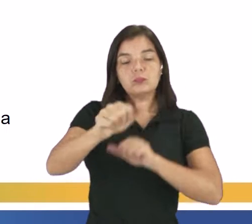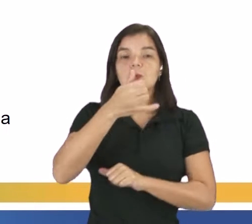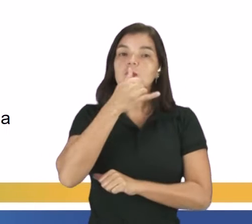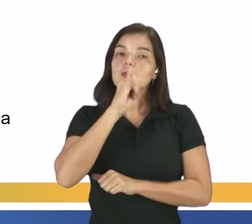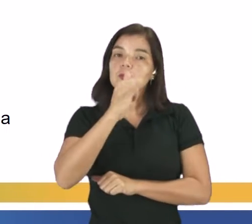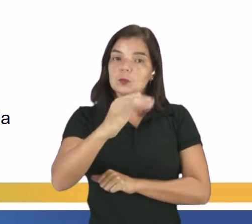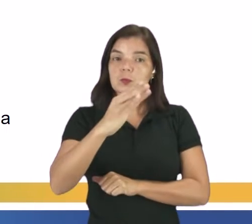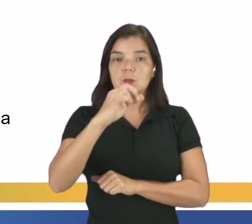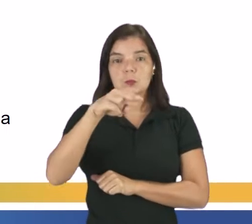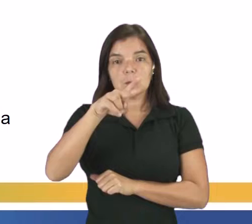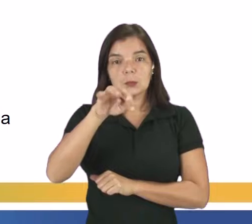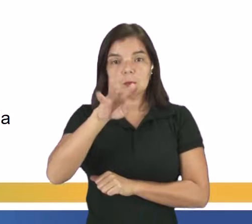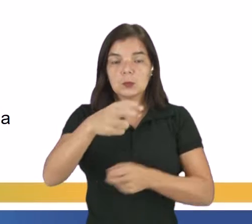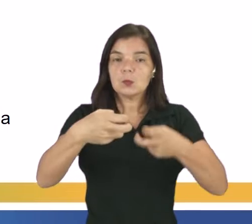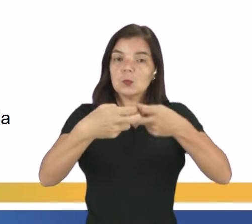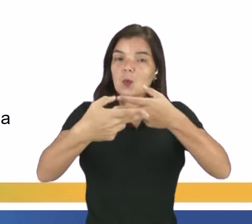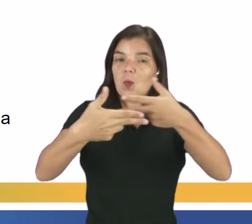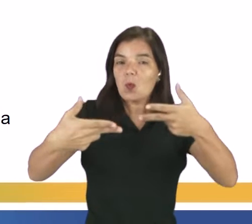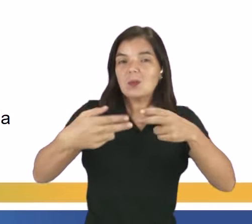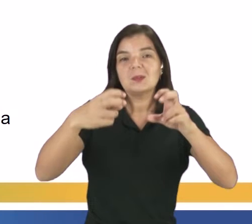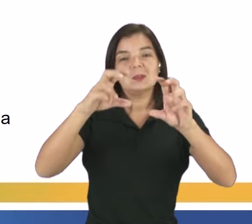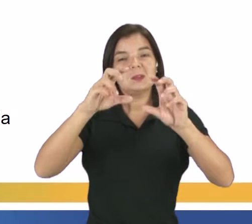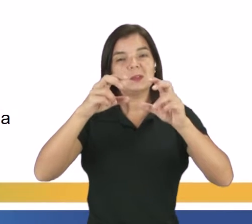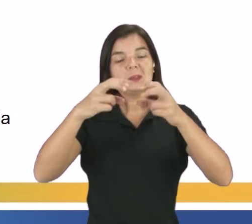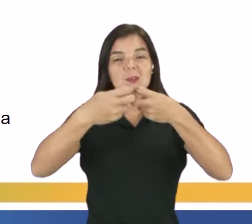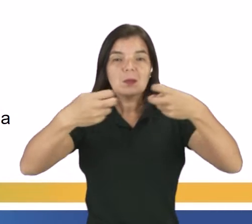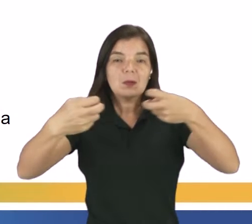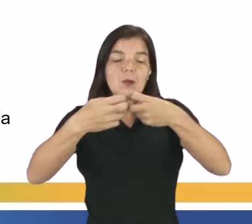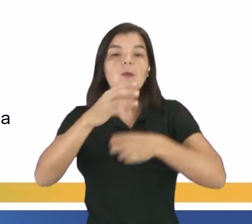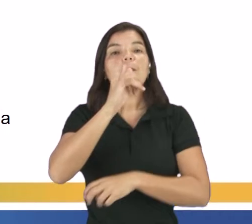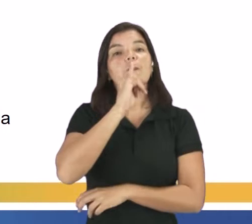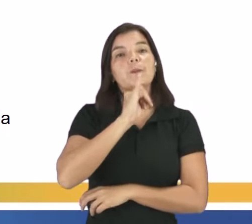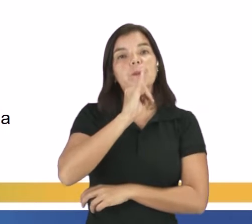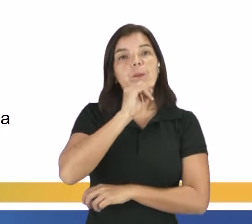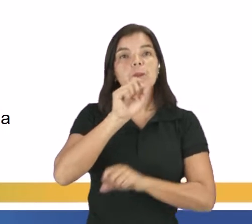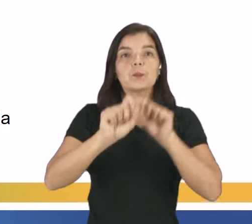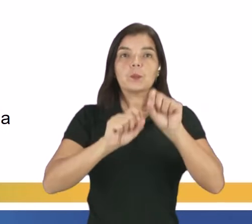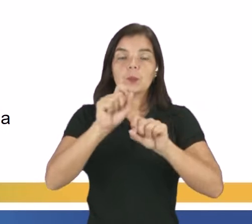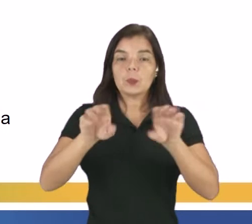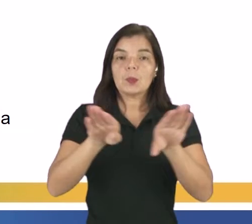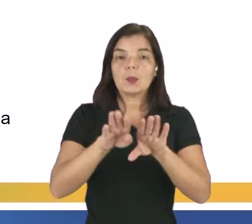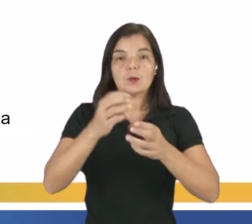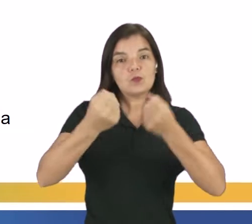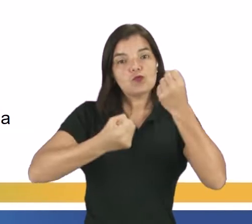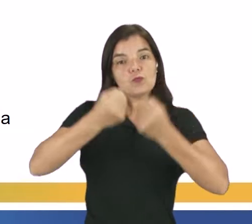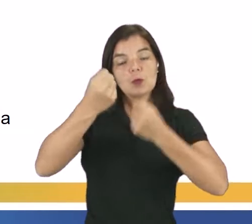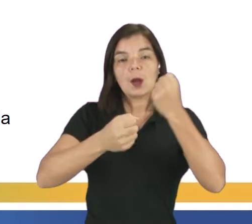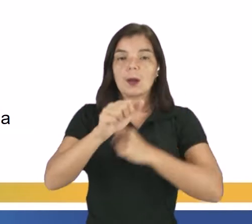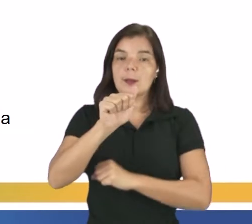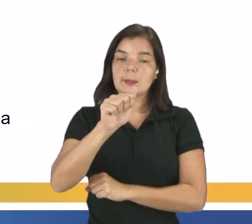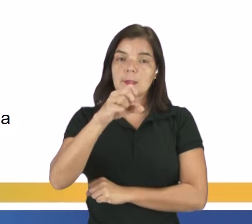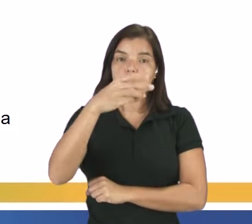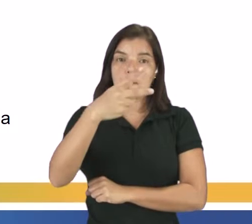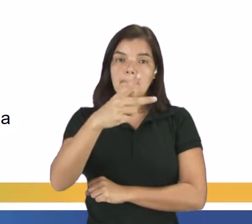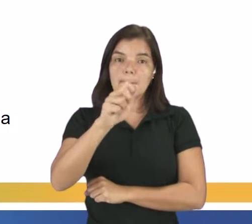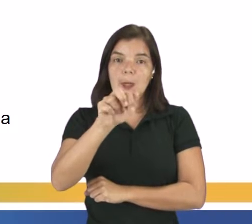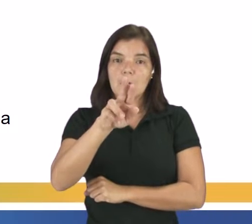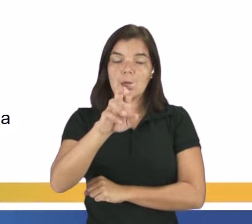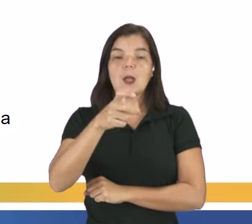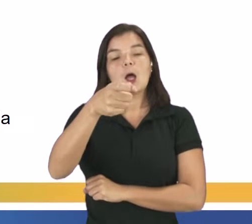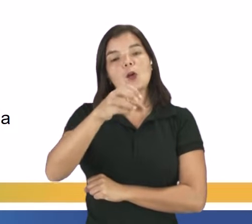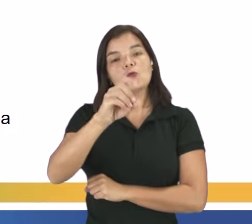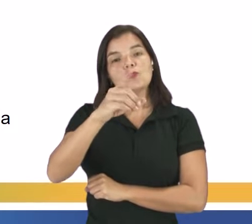energia cinética por objetos elásticos. Um bom exemplo disso são os amortecedores e os para-choques de